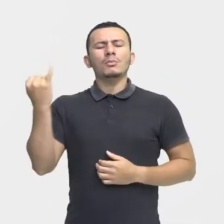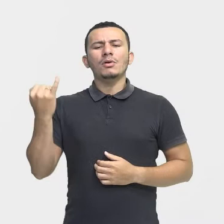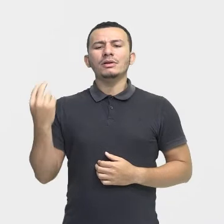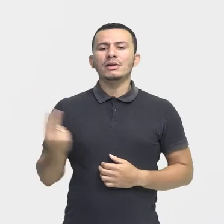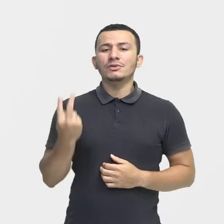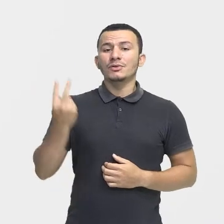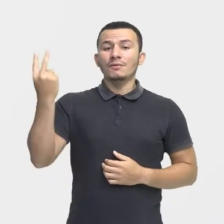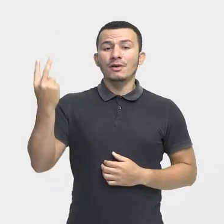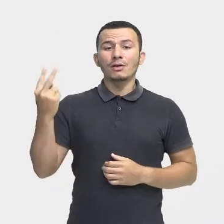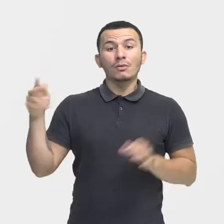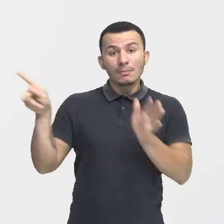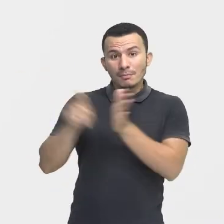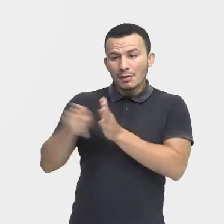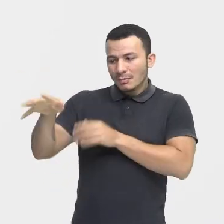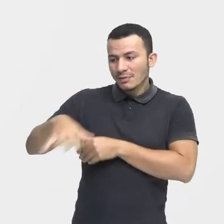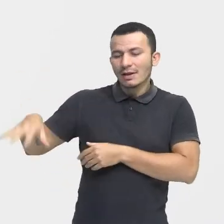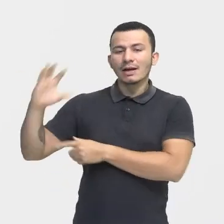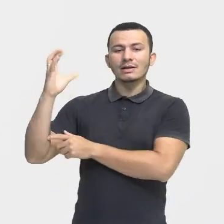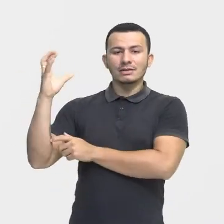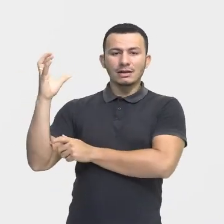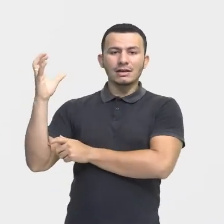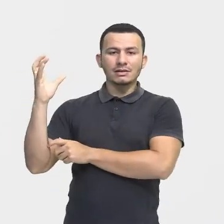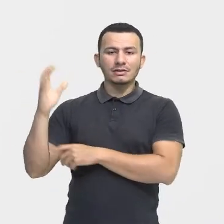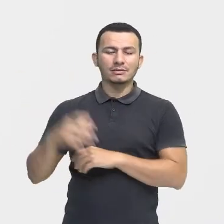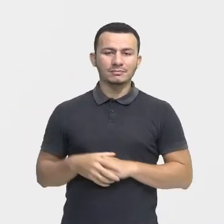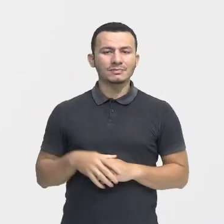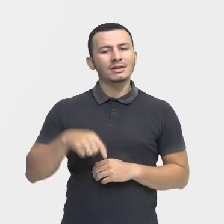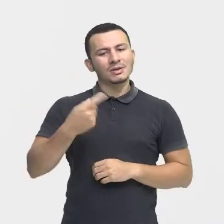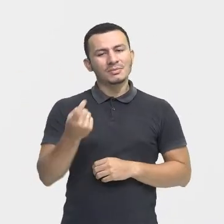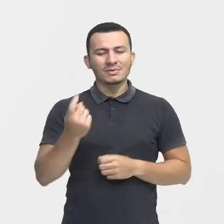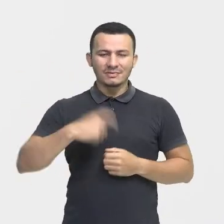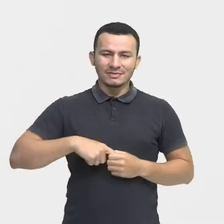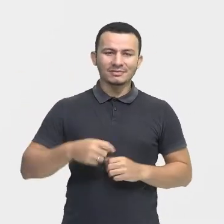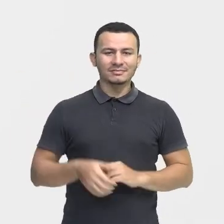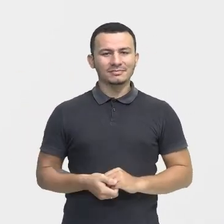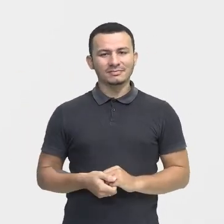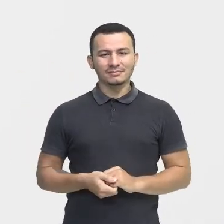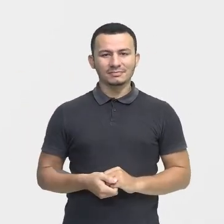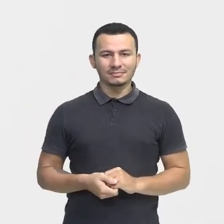no campo da ciência? Então, vamos responder, daqui a pouco a gente volta.